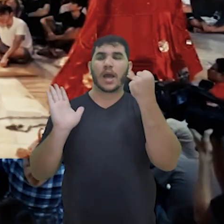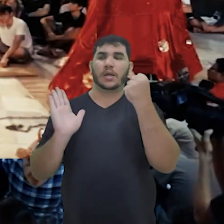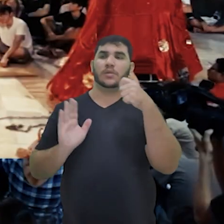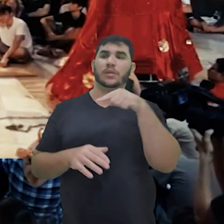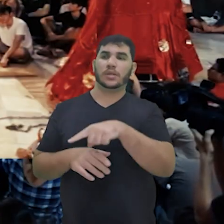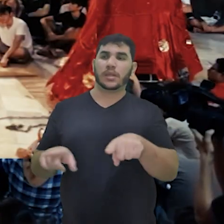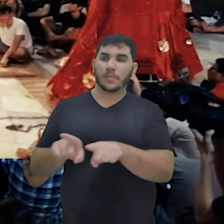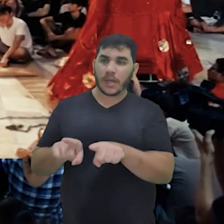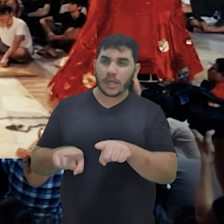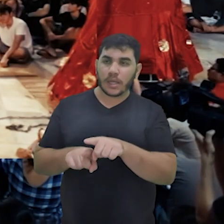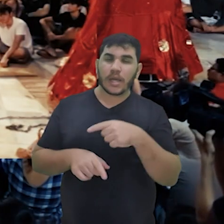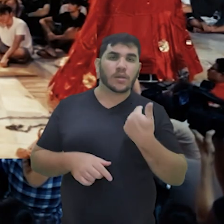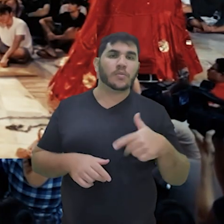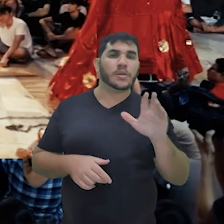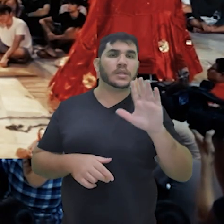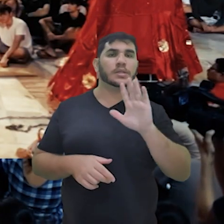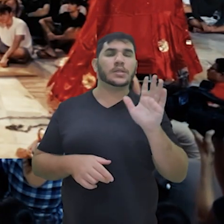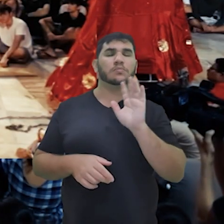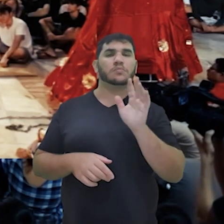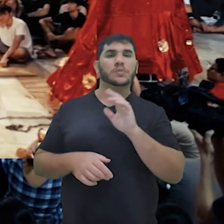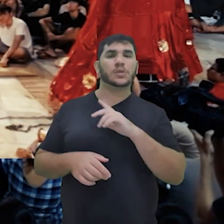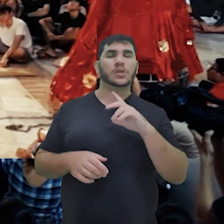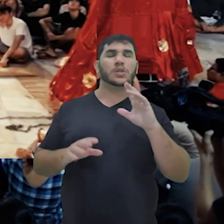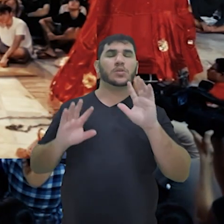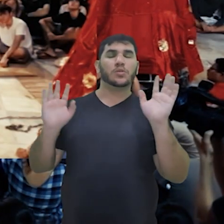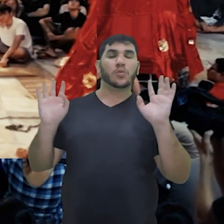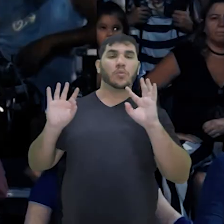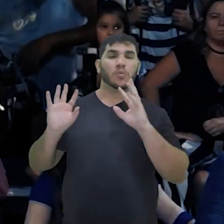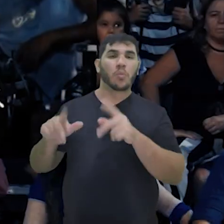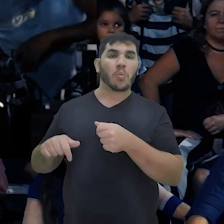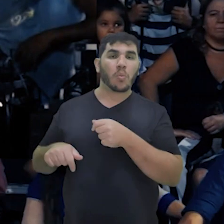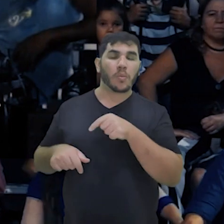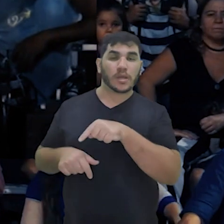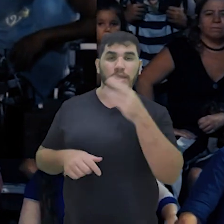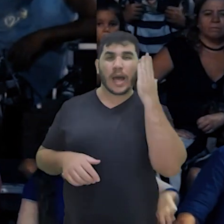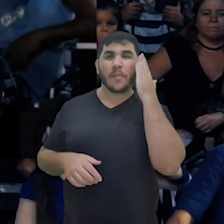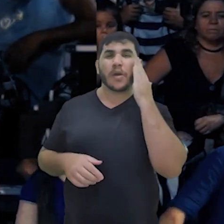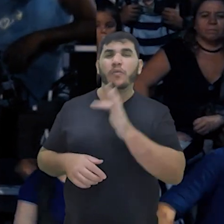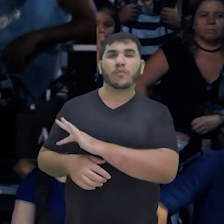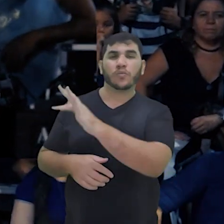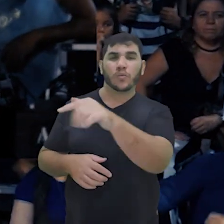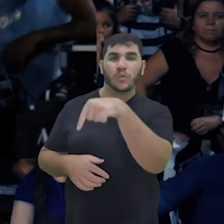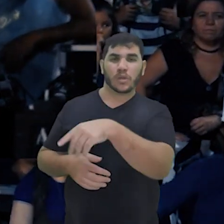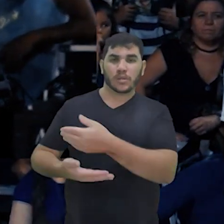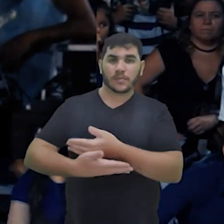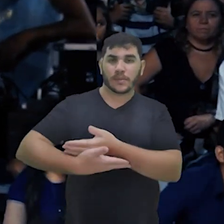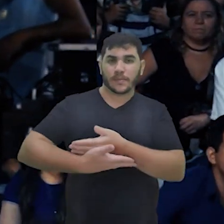violência pré-fabricada. Eu não preciso de cartas, búzios, tarô, nada disso.